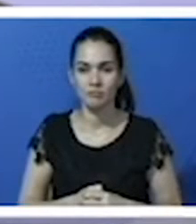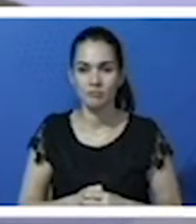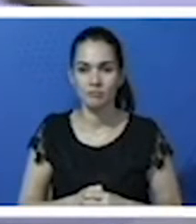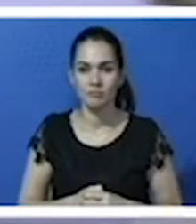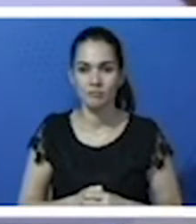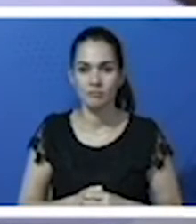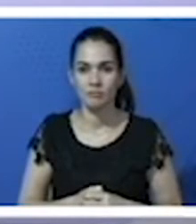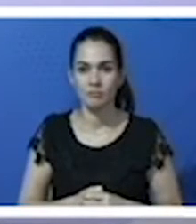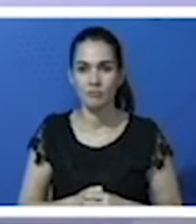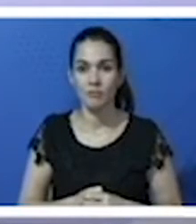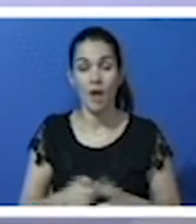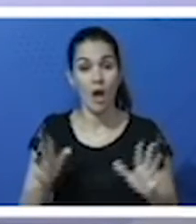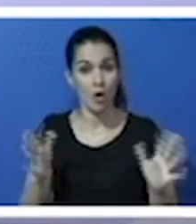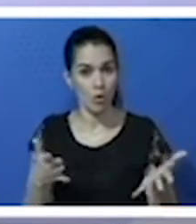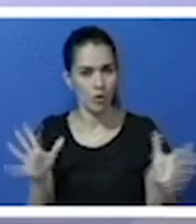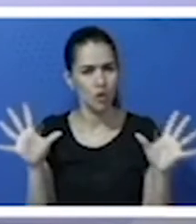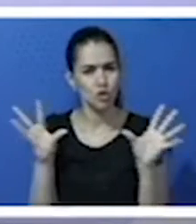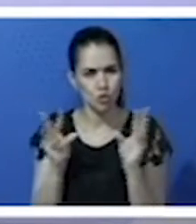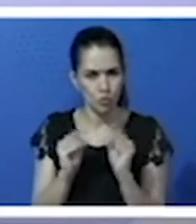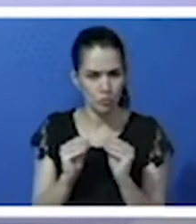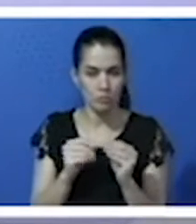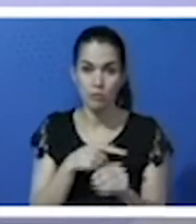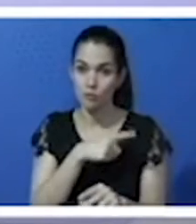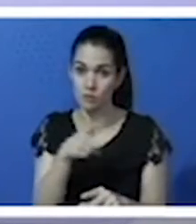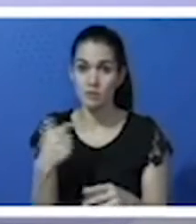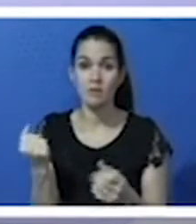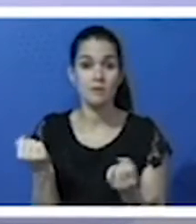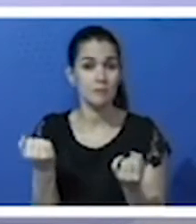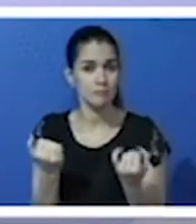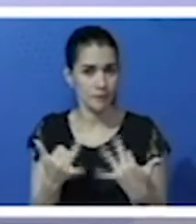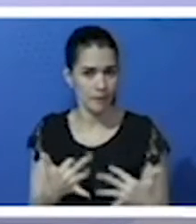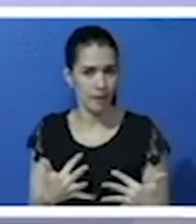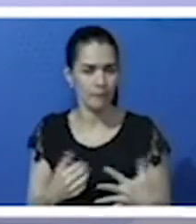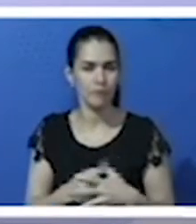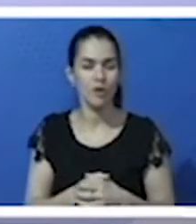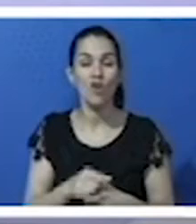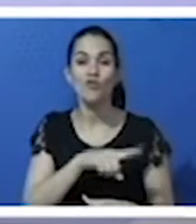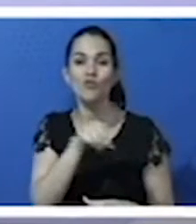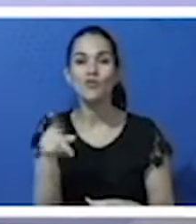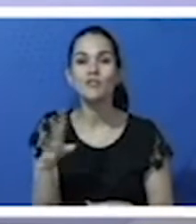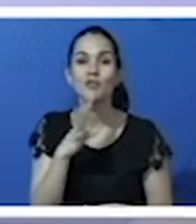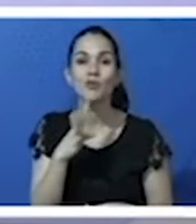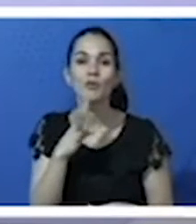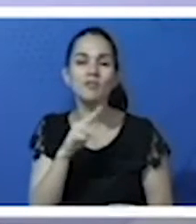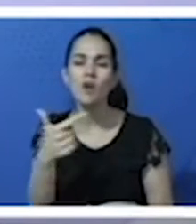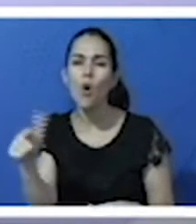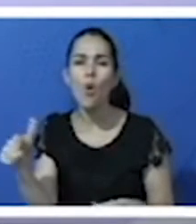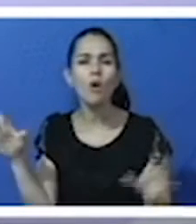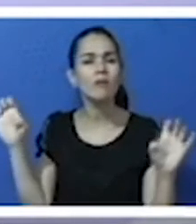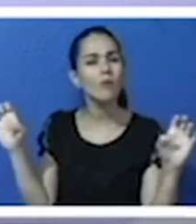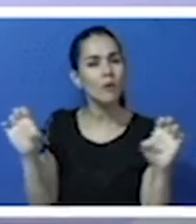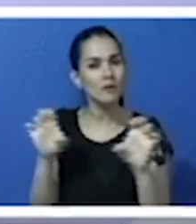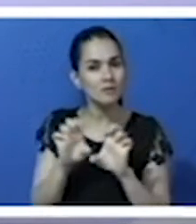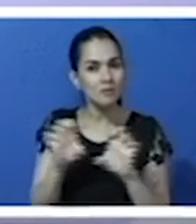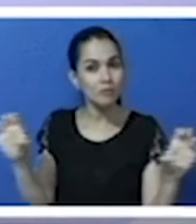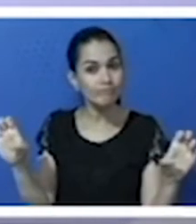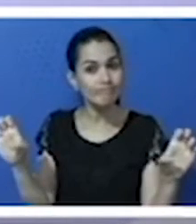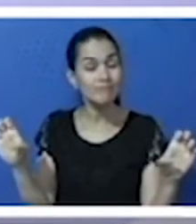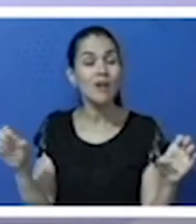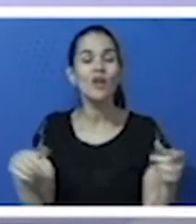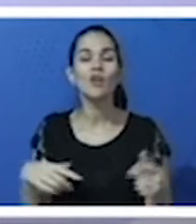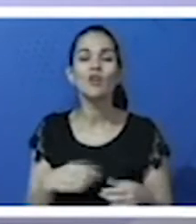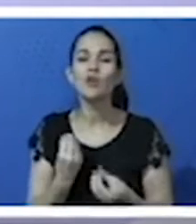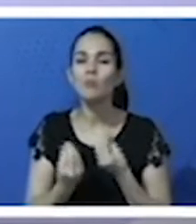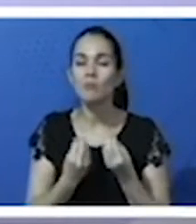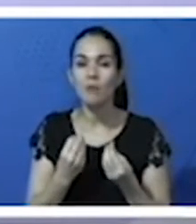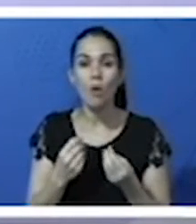Então, resuminho, né, uma síntese da equação biquadrada. Você conheceu outro tipo de equação que pode ser reduzida a uma equação